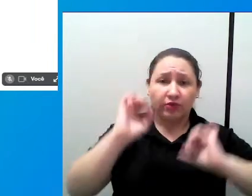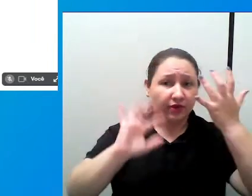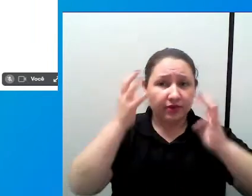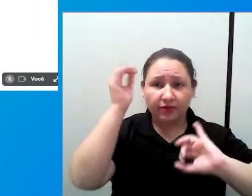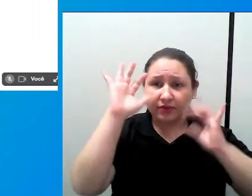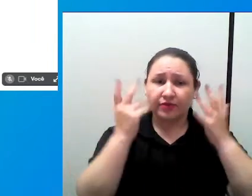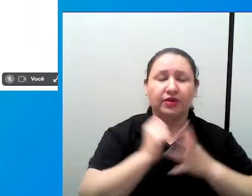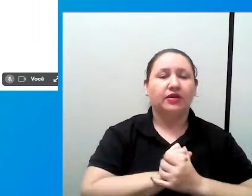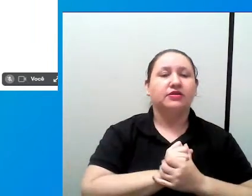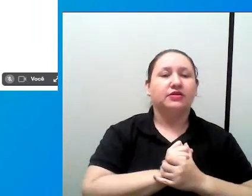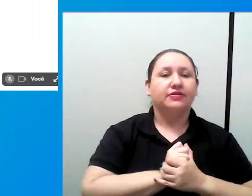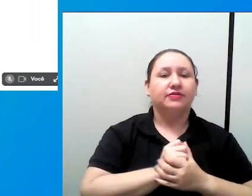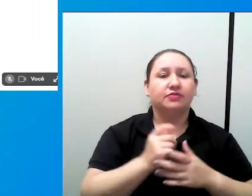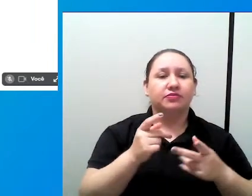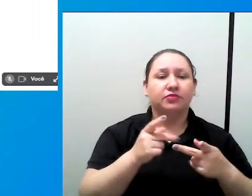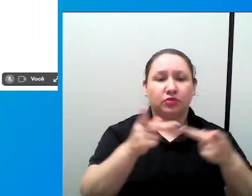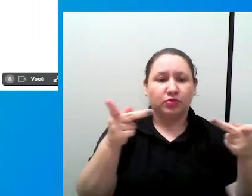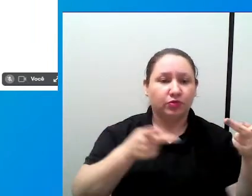curso.